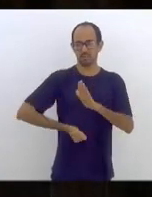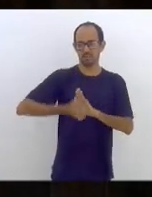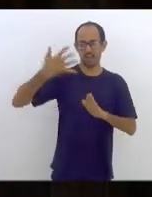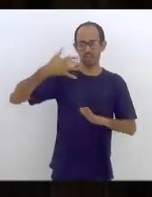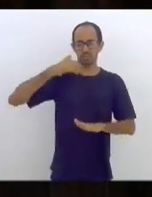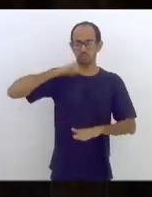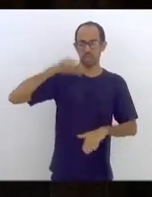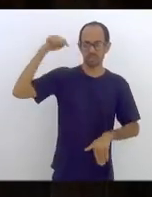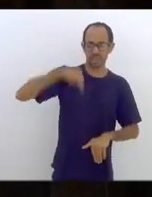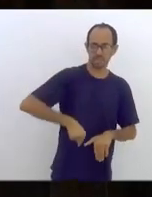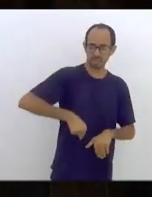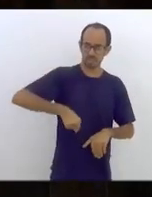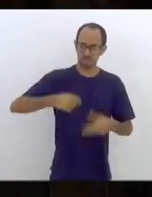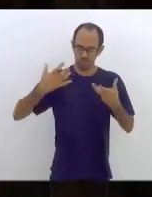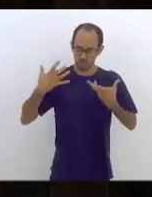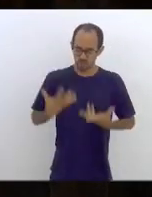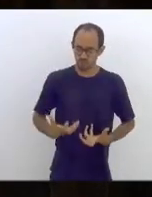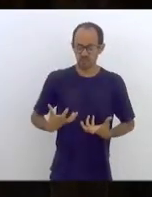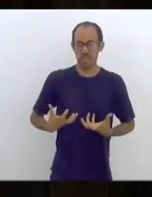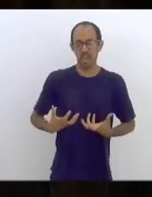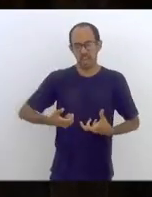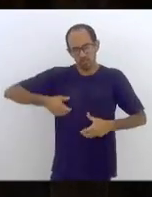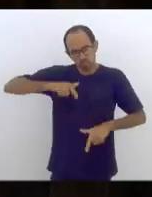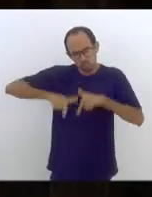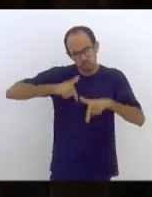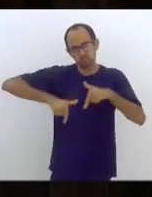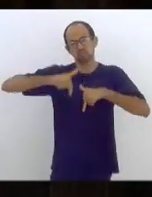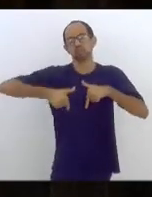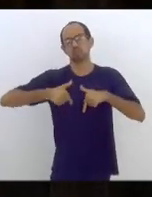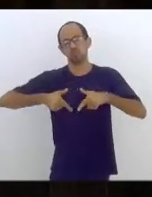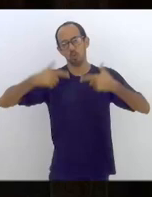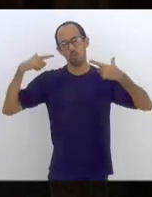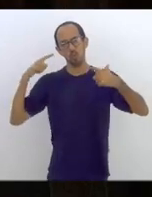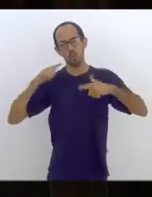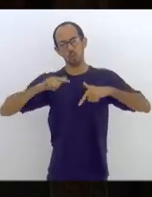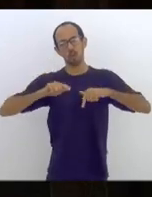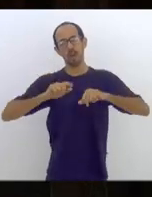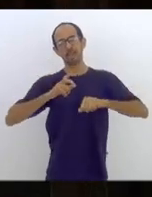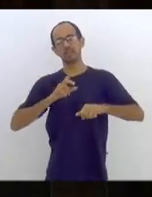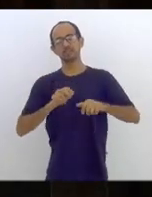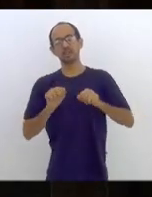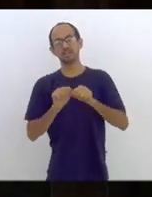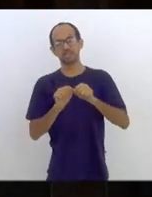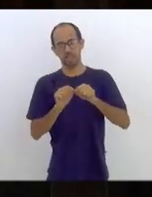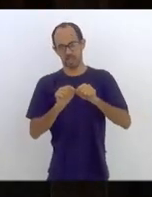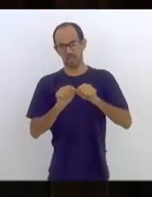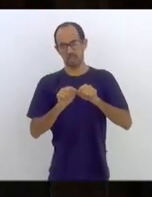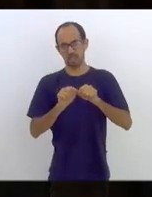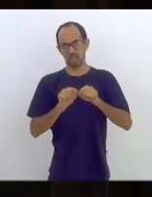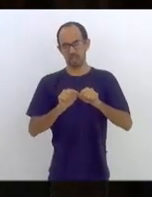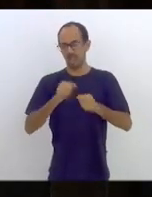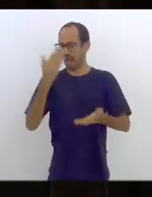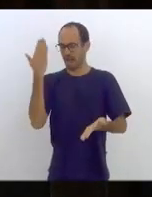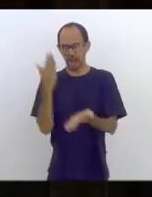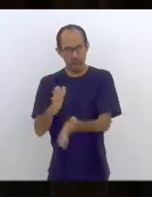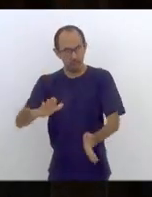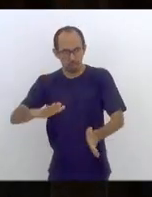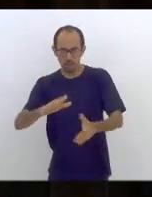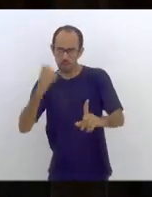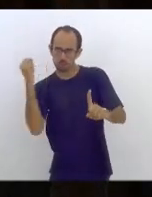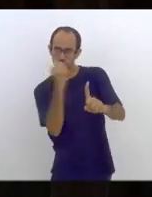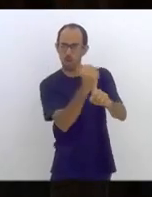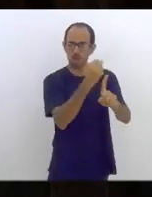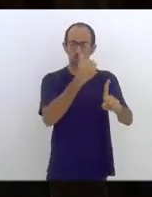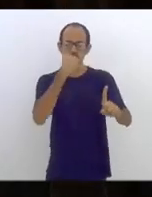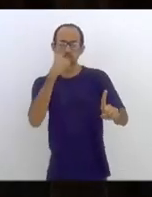aqui que vão guerrear e que vão lutar para que acabe o feminicídio e